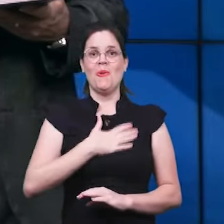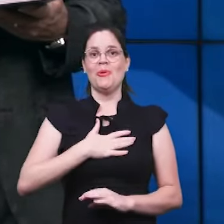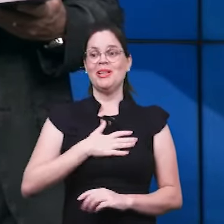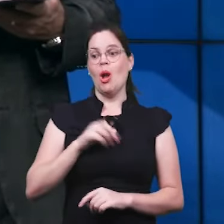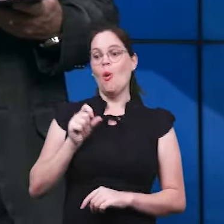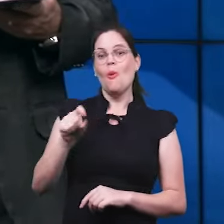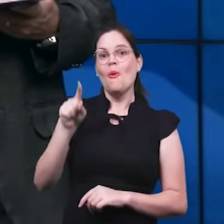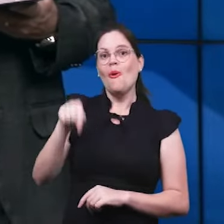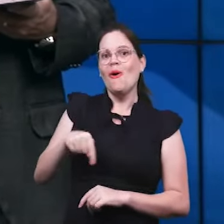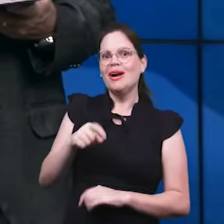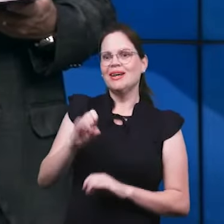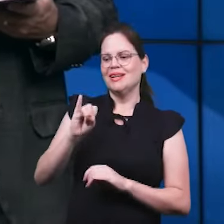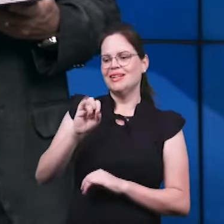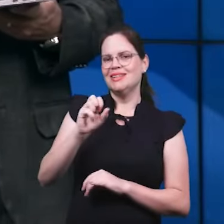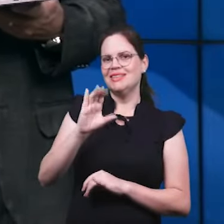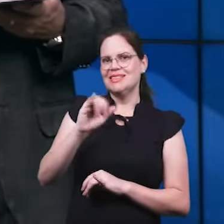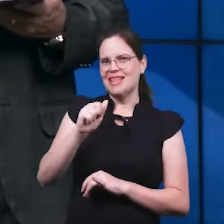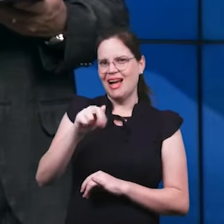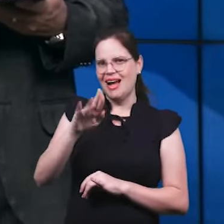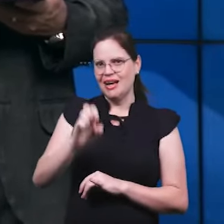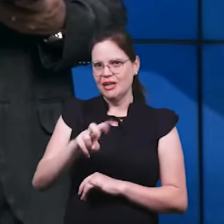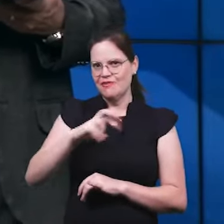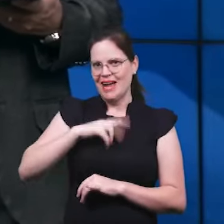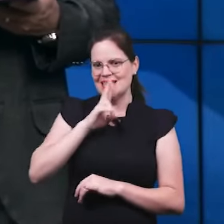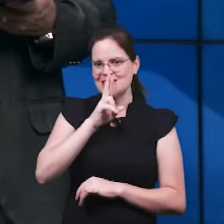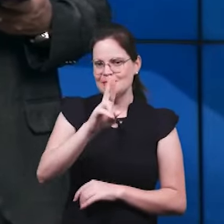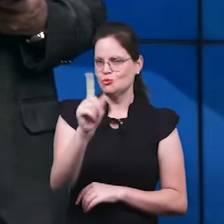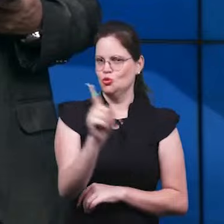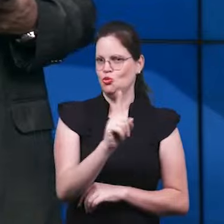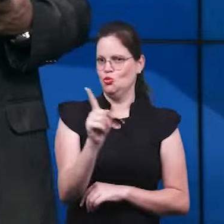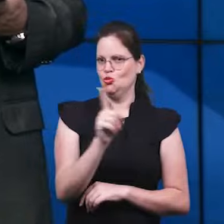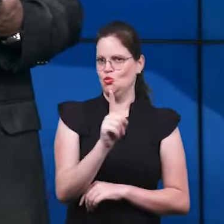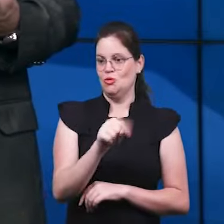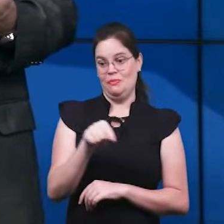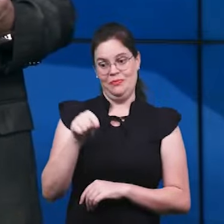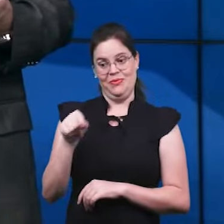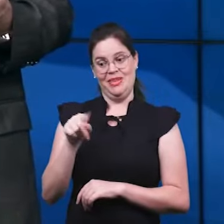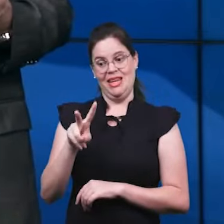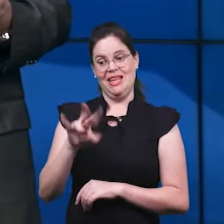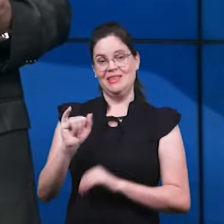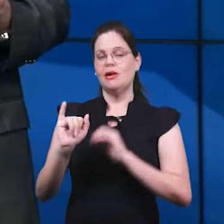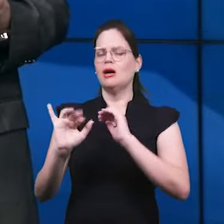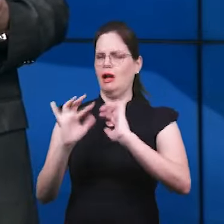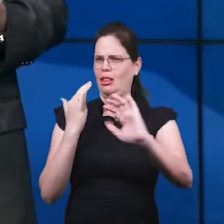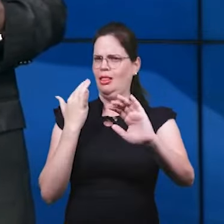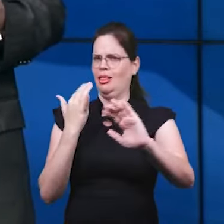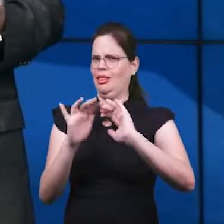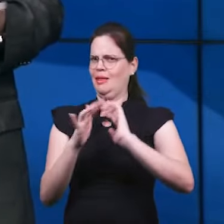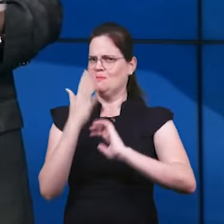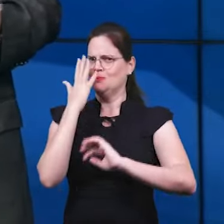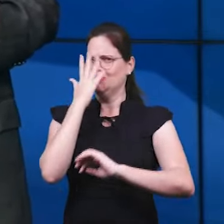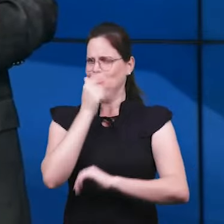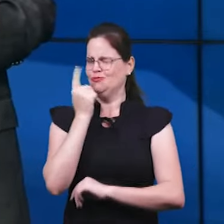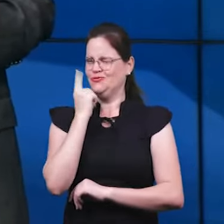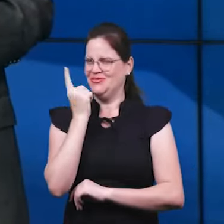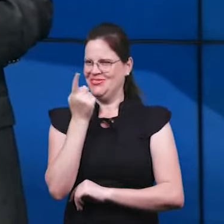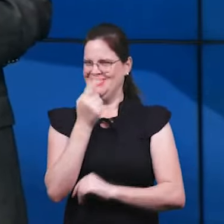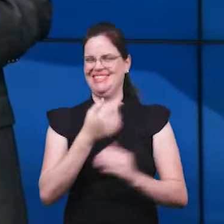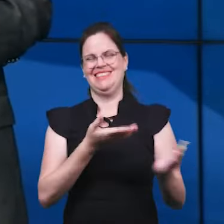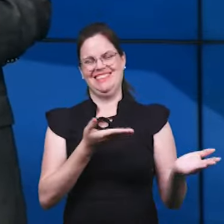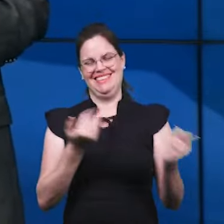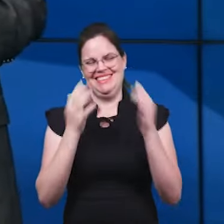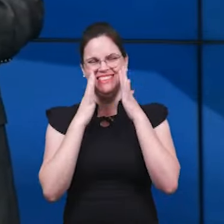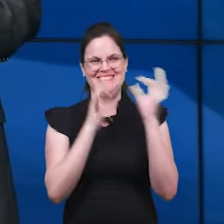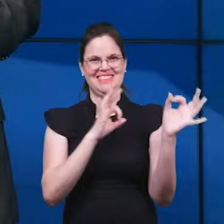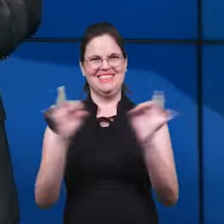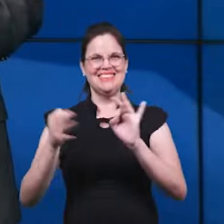que ele vai transmitir, porque ele não vai transmitir uma resposta, não. Ele vai transmitir que ele canta muito bem. Vamos então ouvir